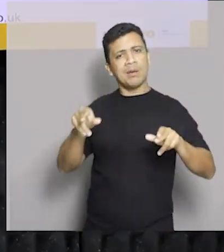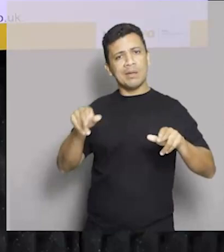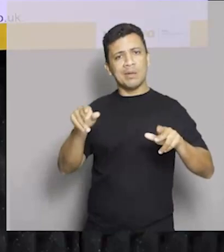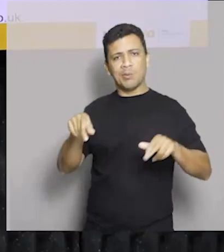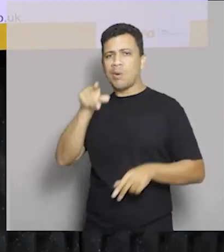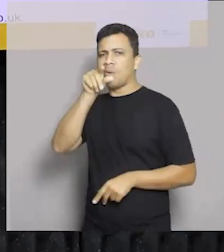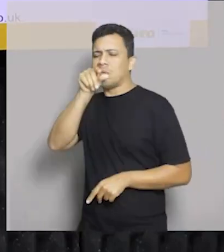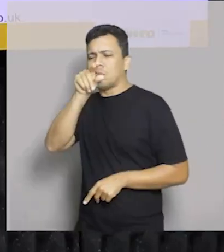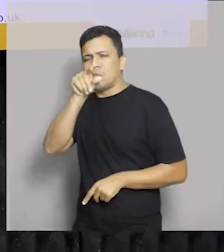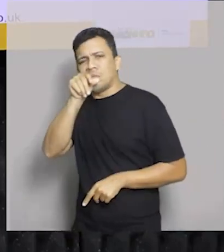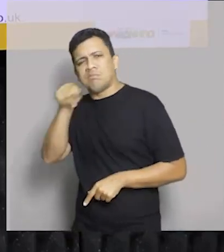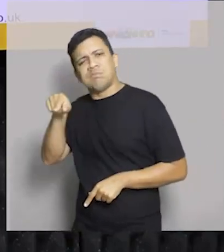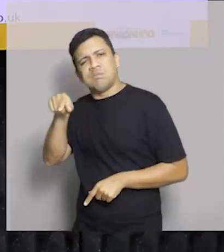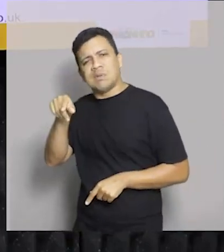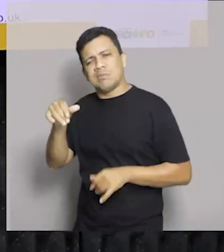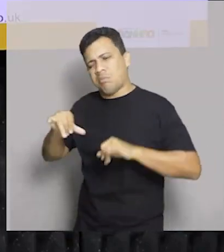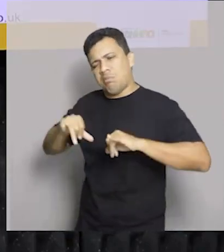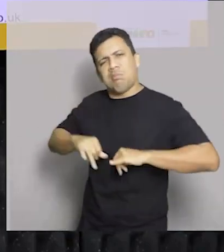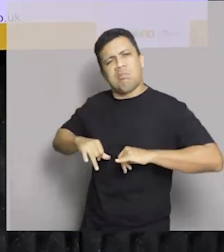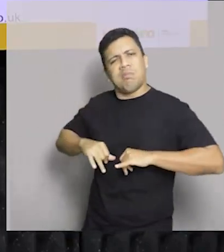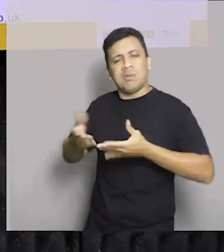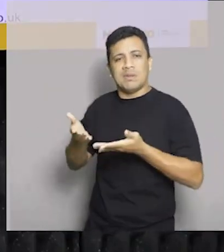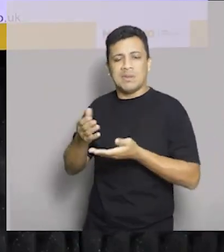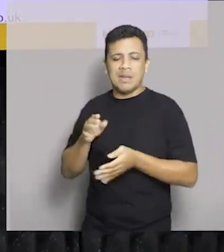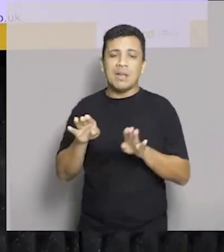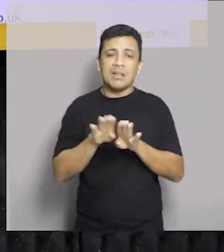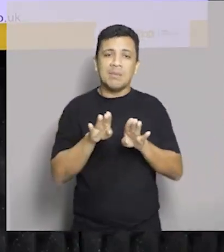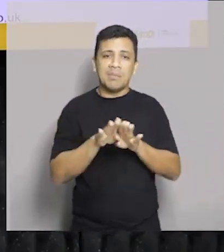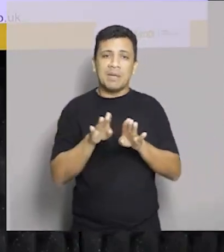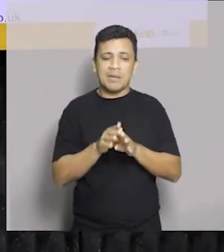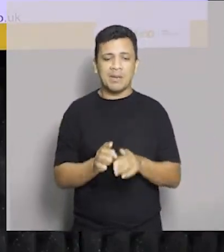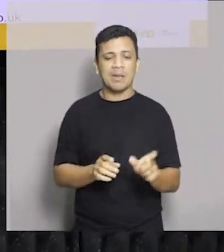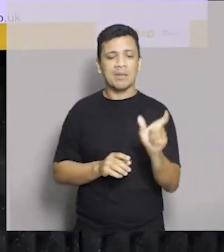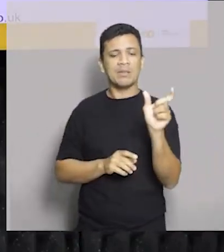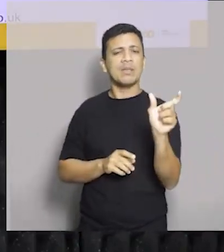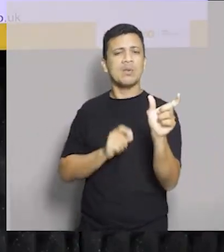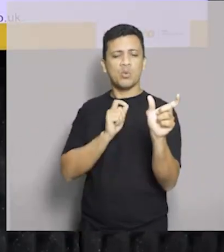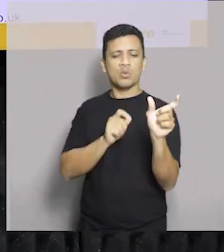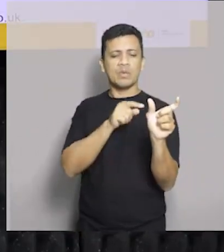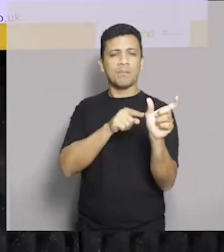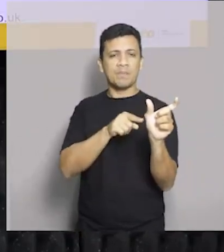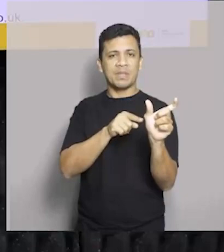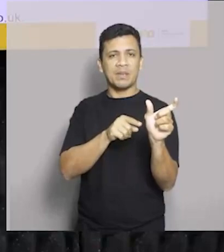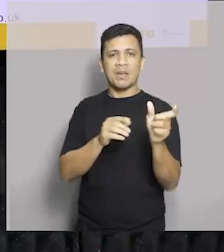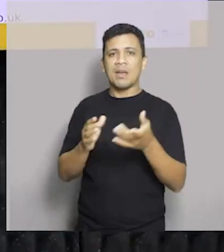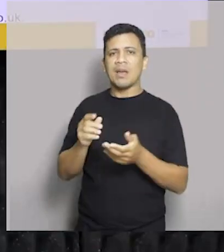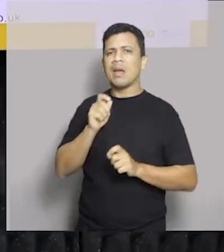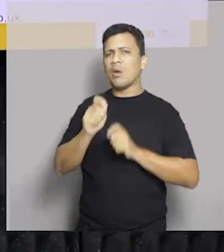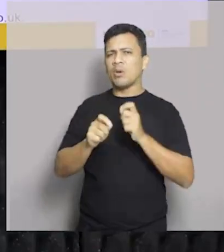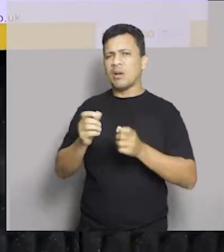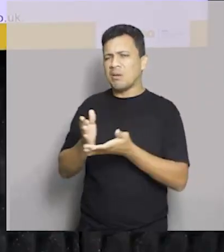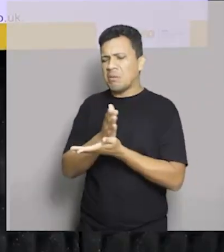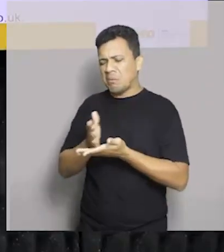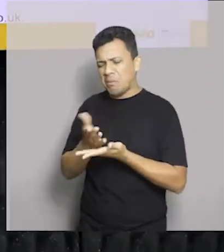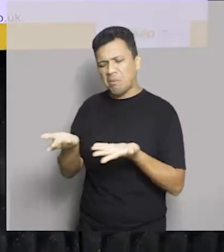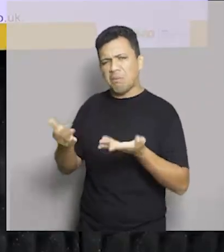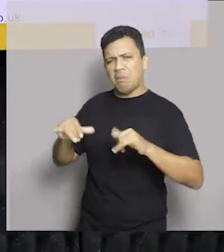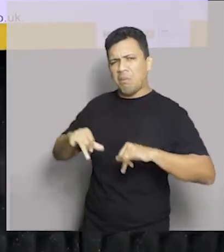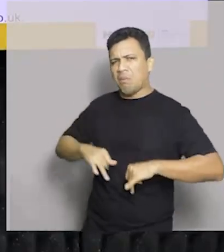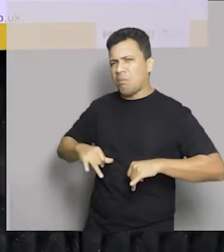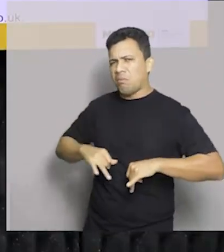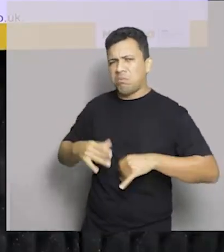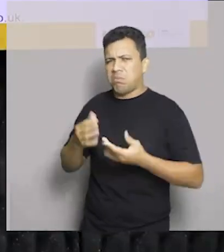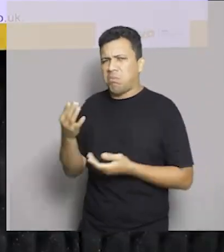ferido. Injure não é injuriado, é um falso cognato, quer dizer ferido, machucado. Bom? Aí